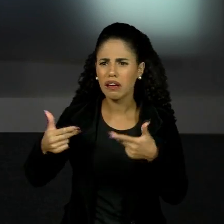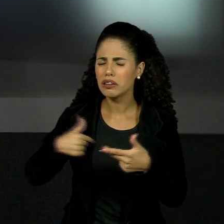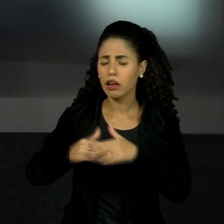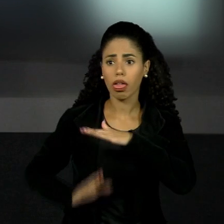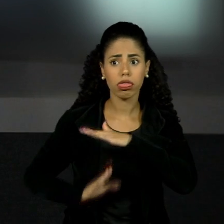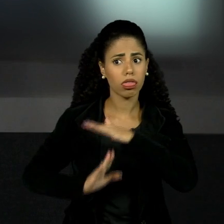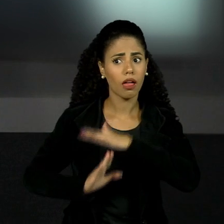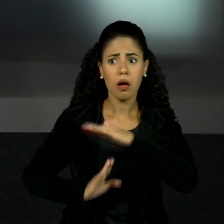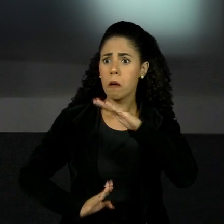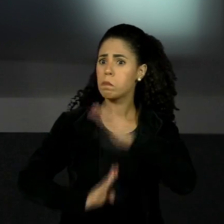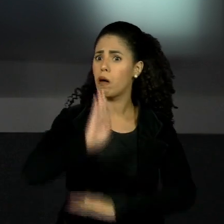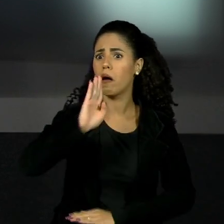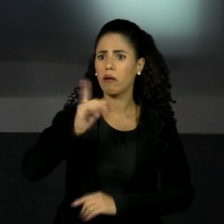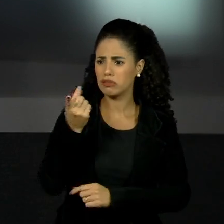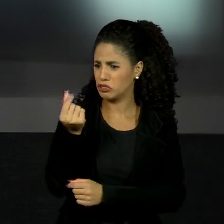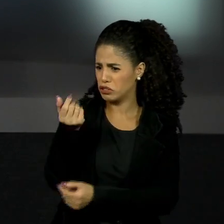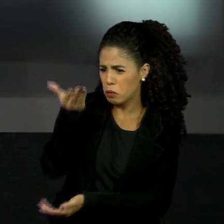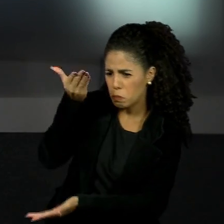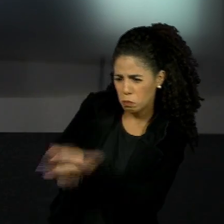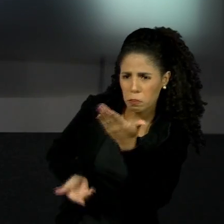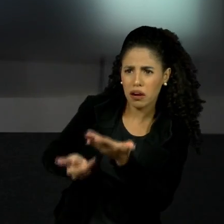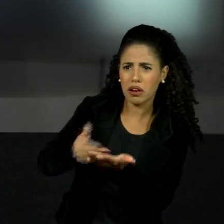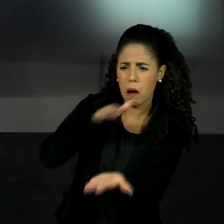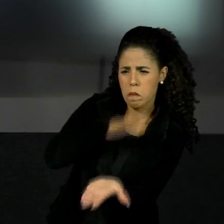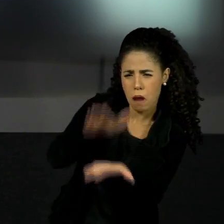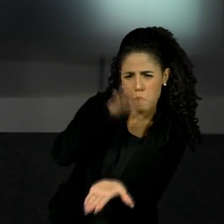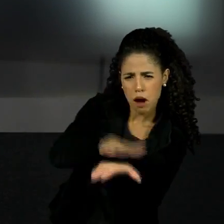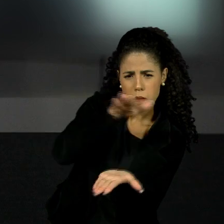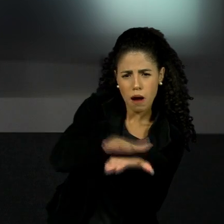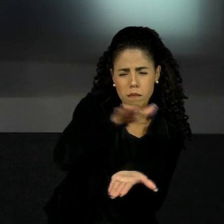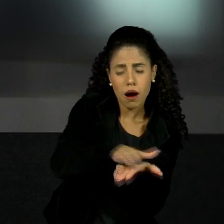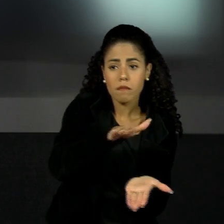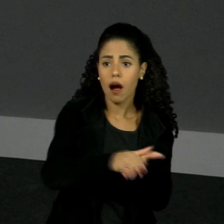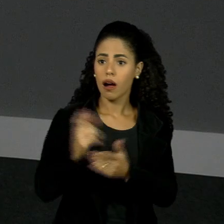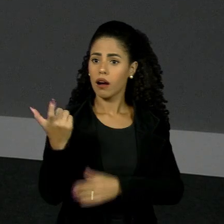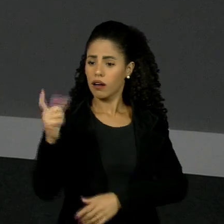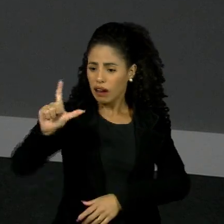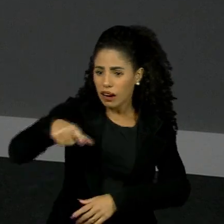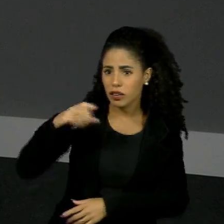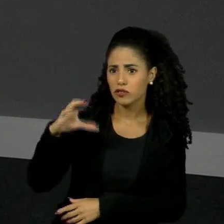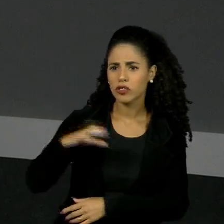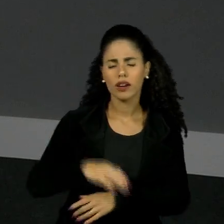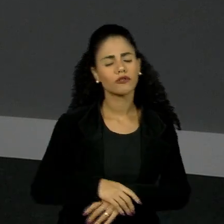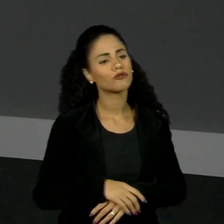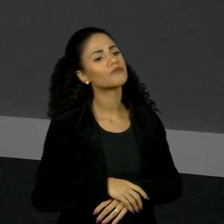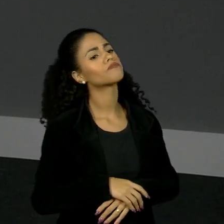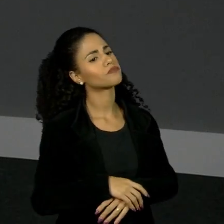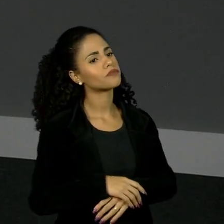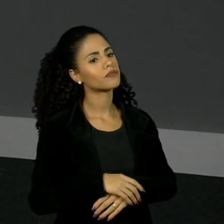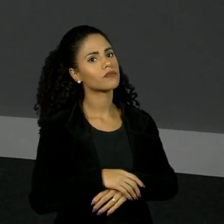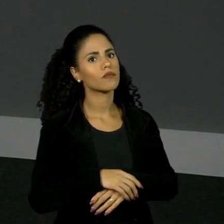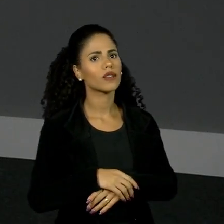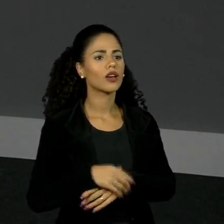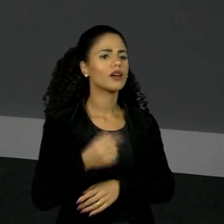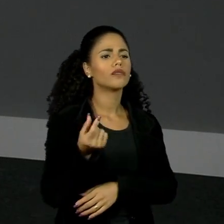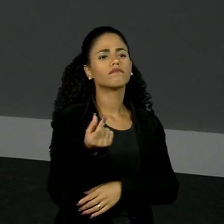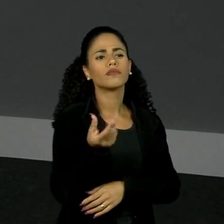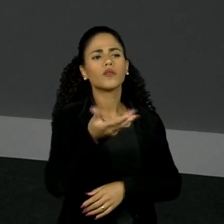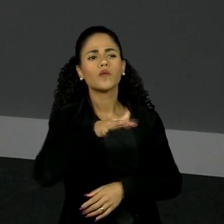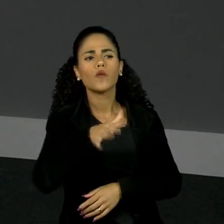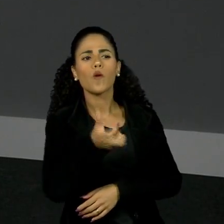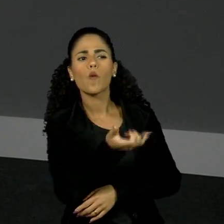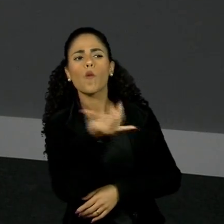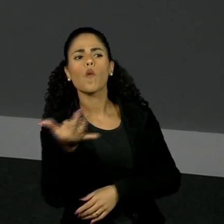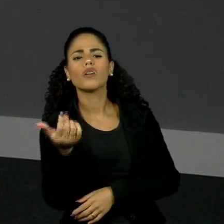limites, já tinha perdido todo o dinheiro, já tinha gasto cartão de crédito. Quantos R$1.000